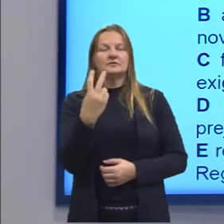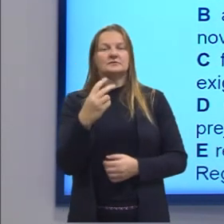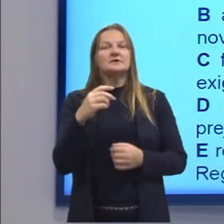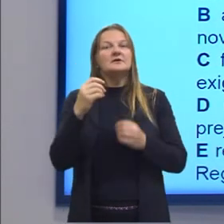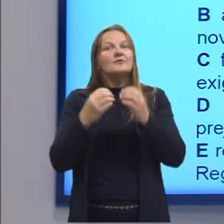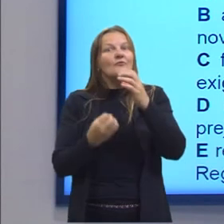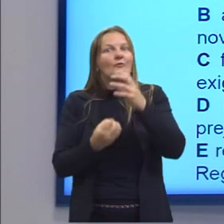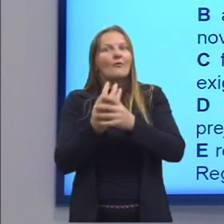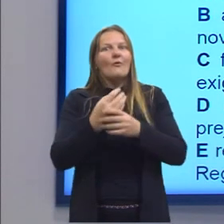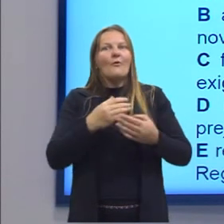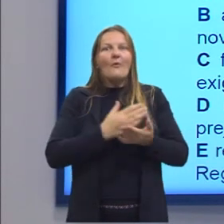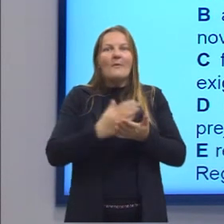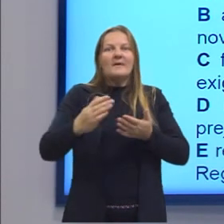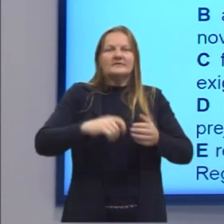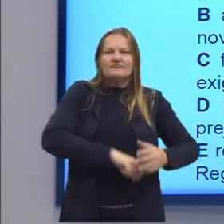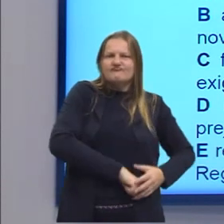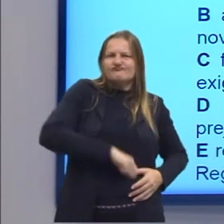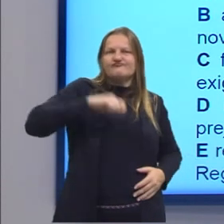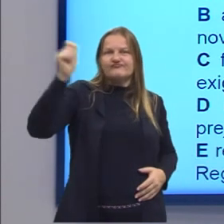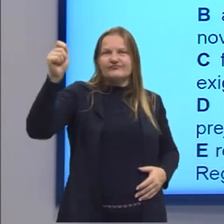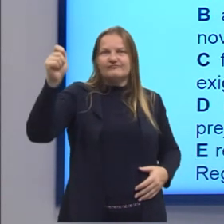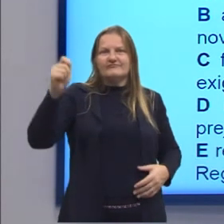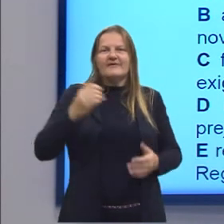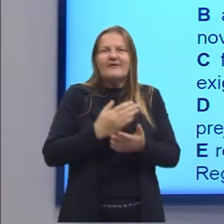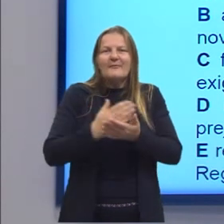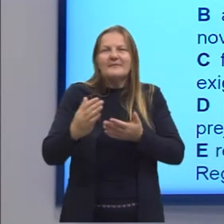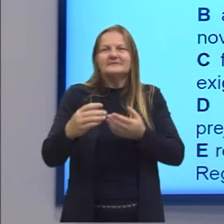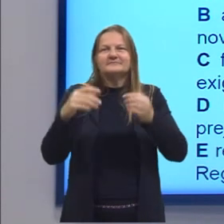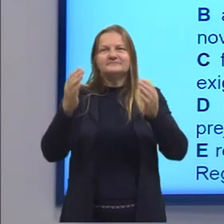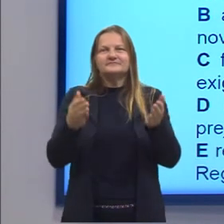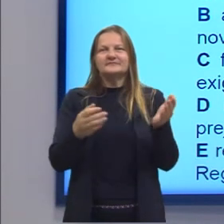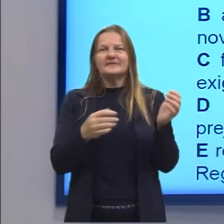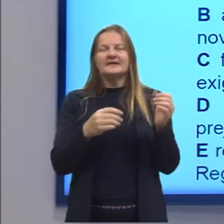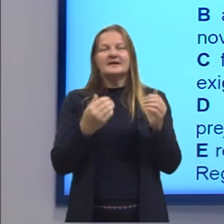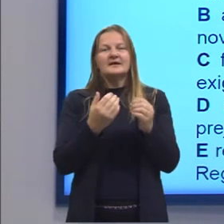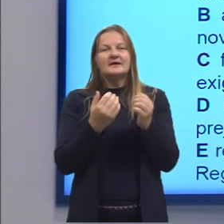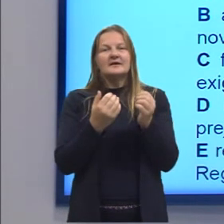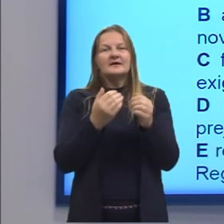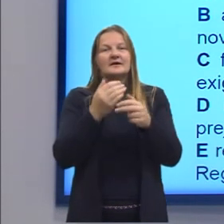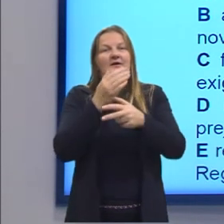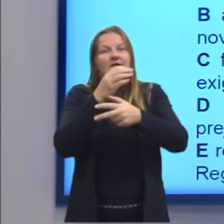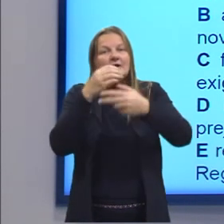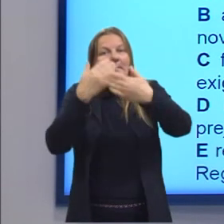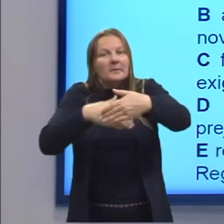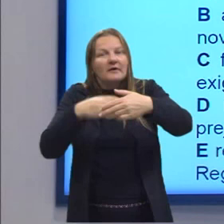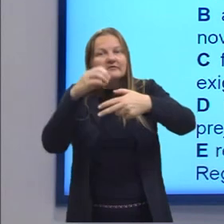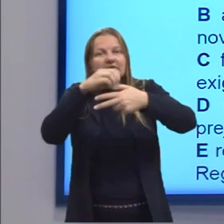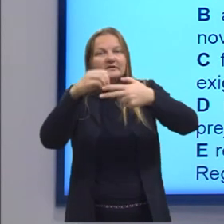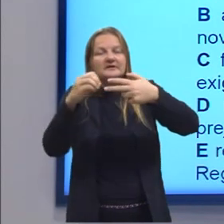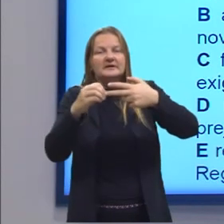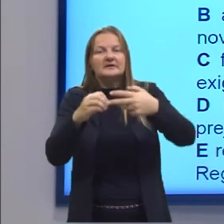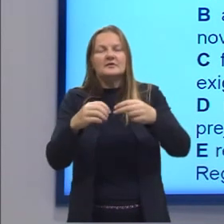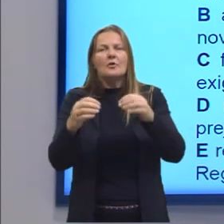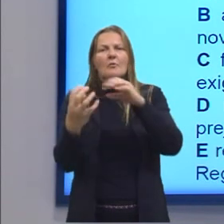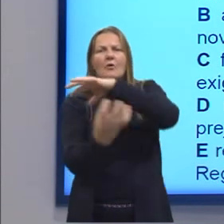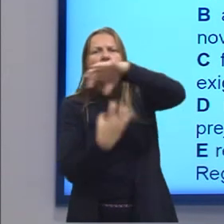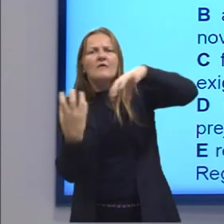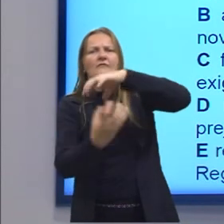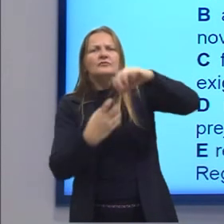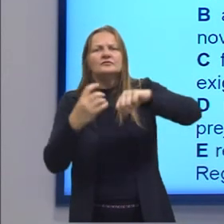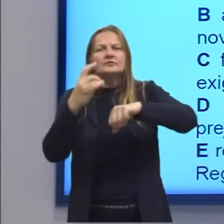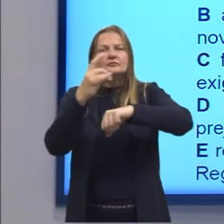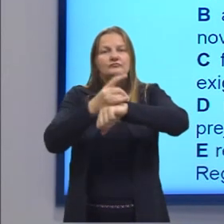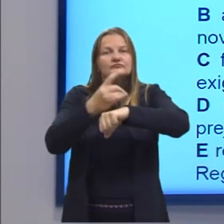resolver então dá esse passo e agora a gente vai fazer uma questão que vai falar um pouquinho da revolução haitiana né gente vai